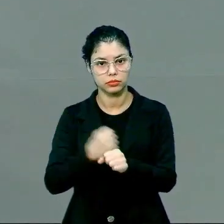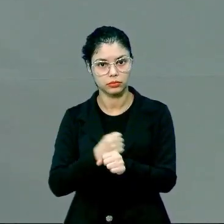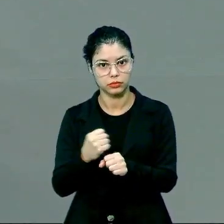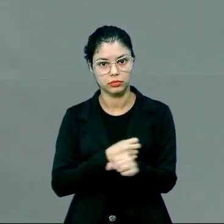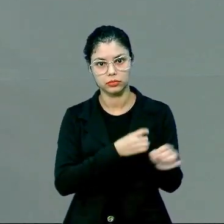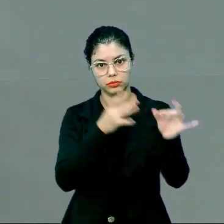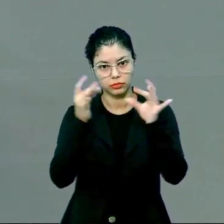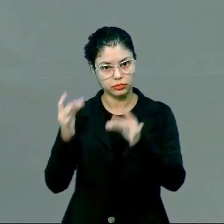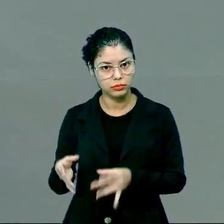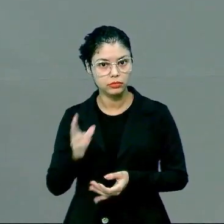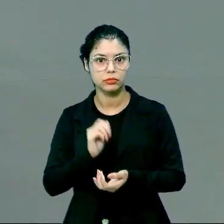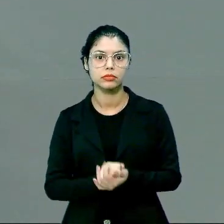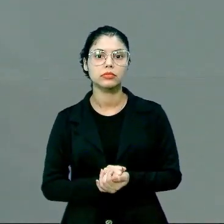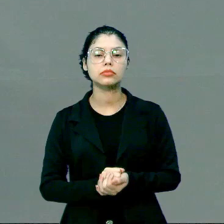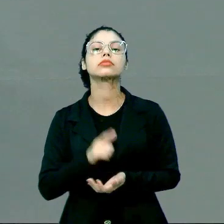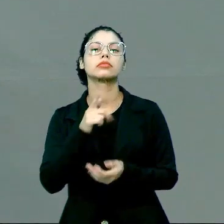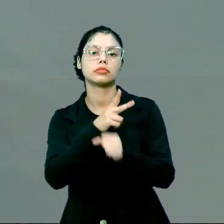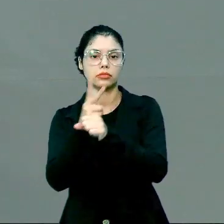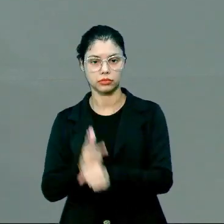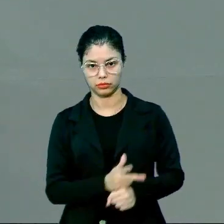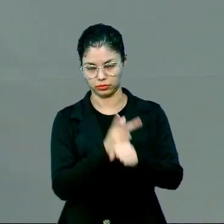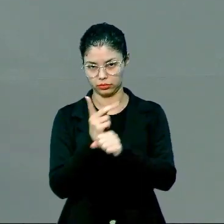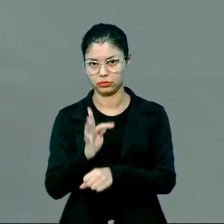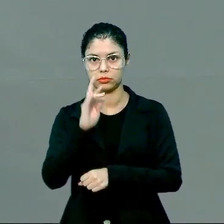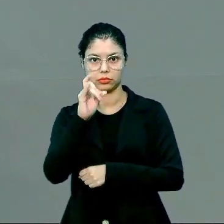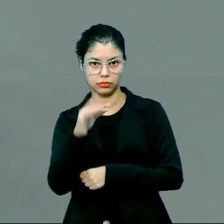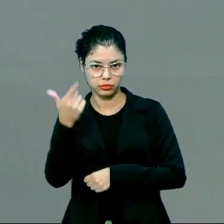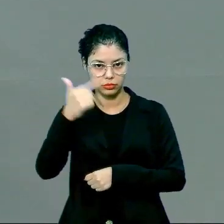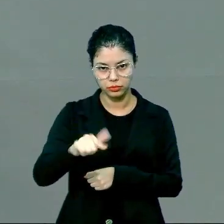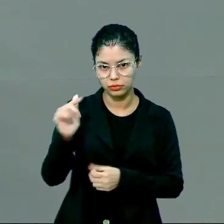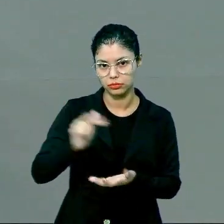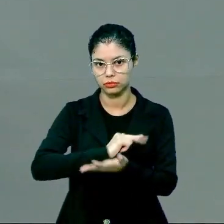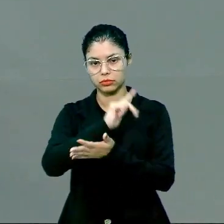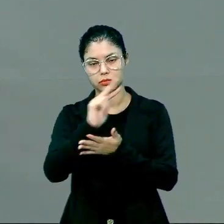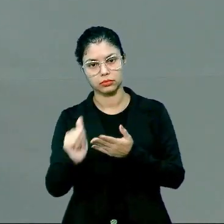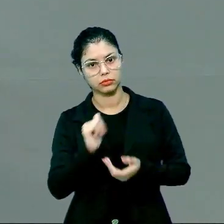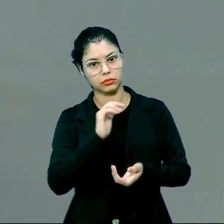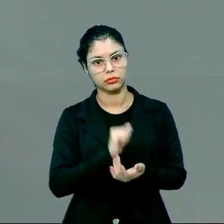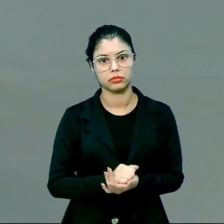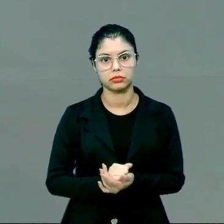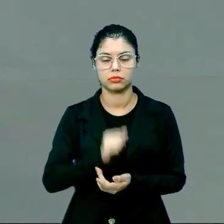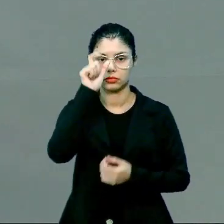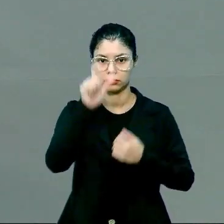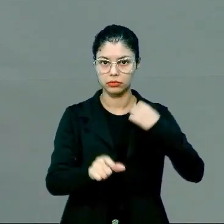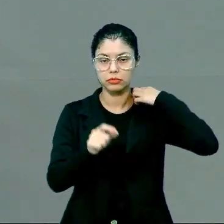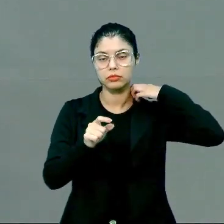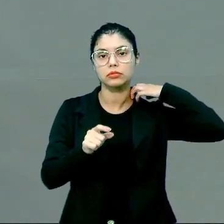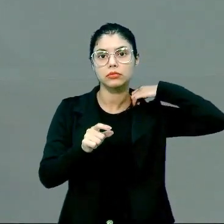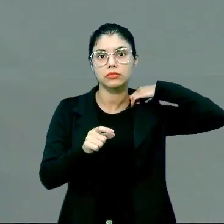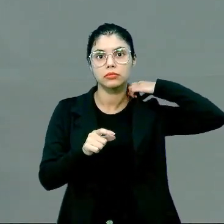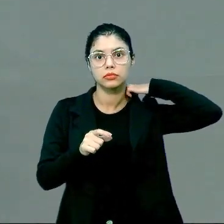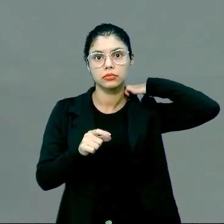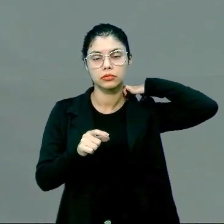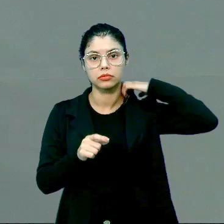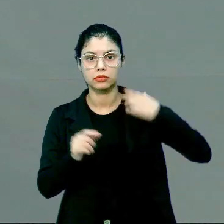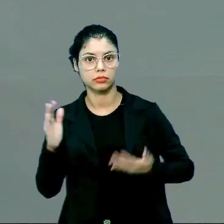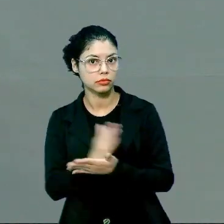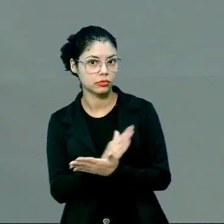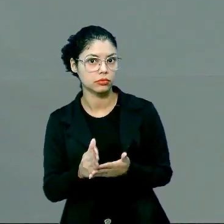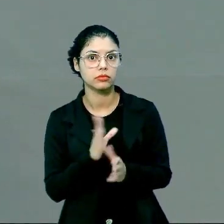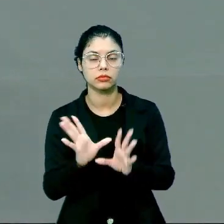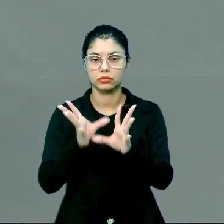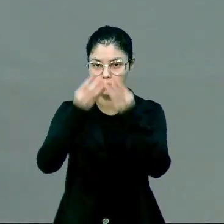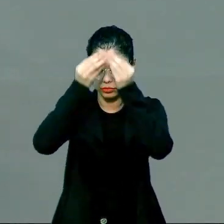no mercado, ela é gravada, é regravada por vários artistas até renomados, porque é alguma coisa que